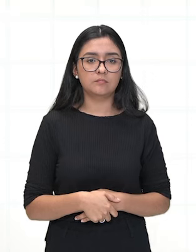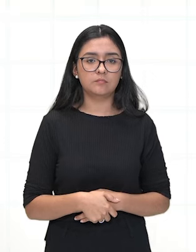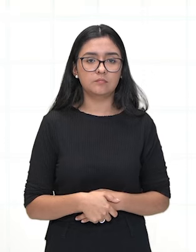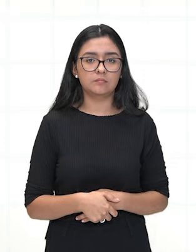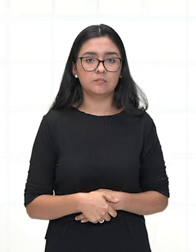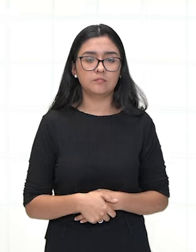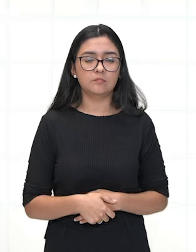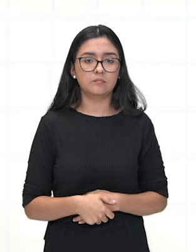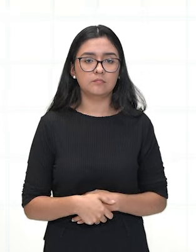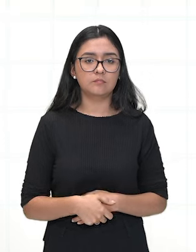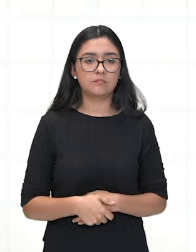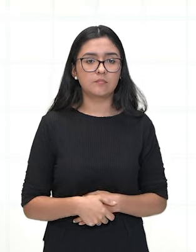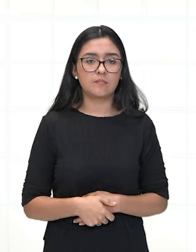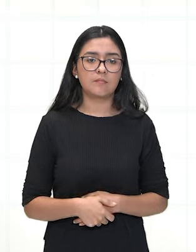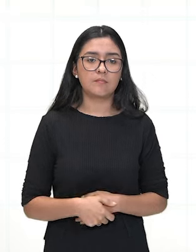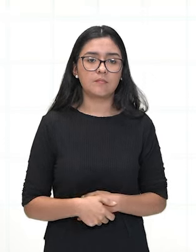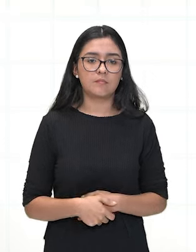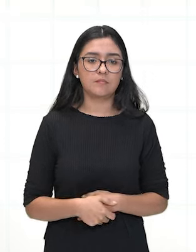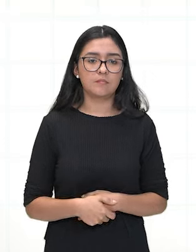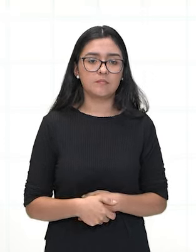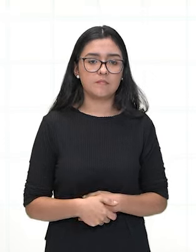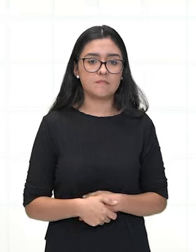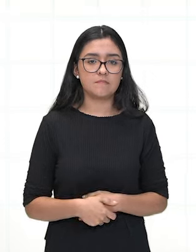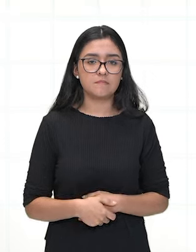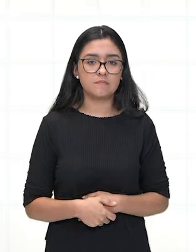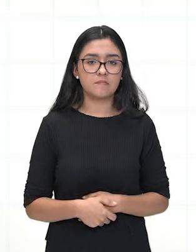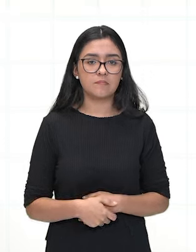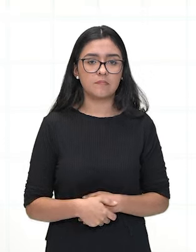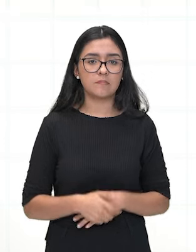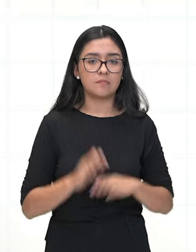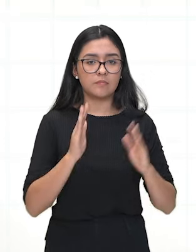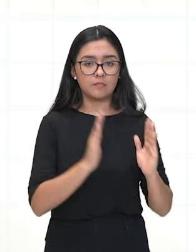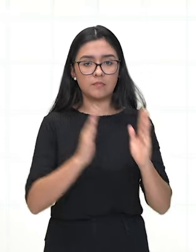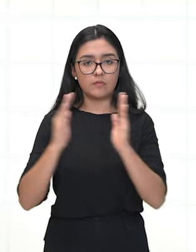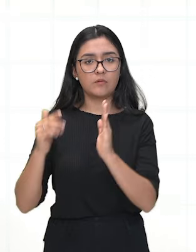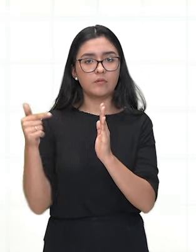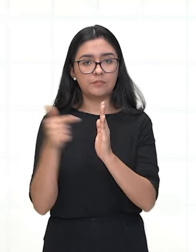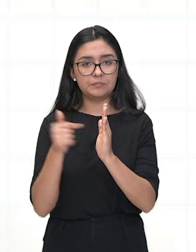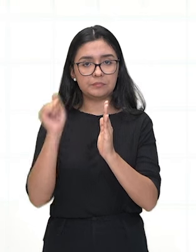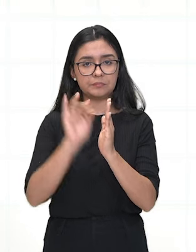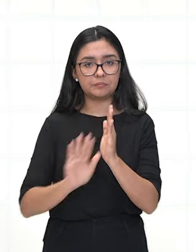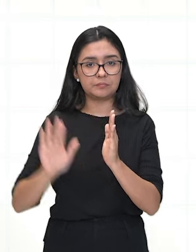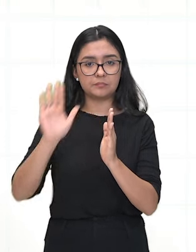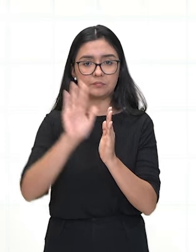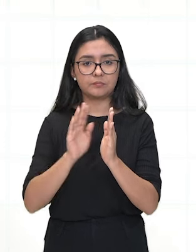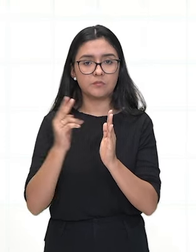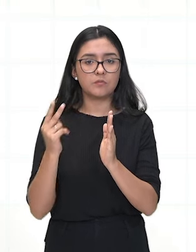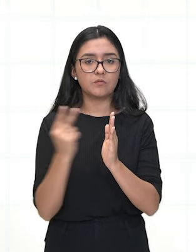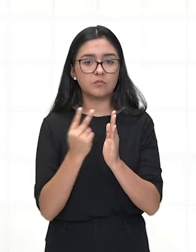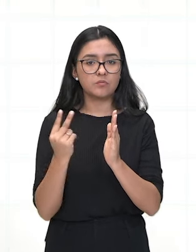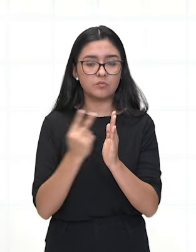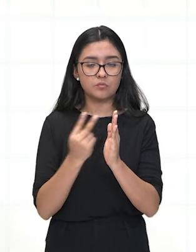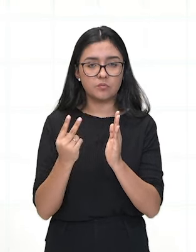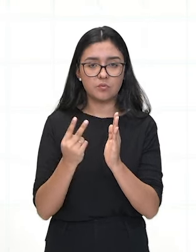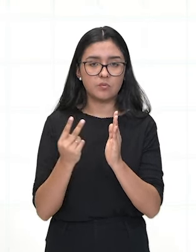right vamos ver agora essa próxima imagem aqui destes dois desse casal né está